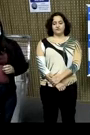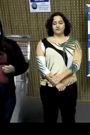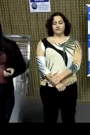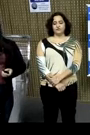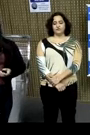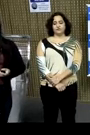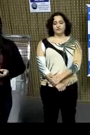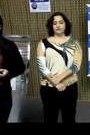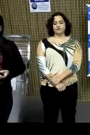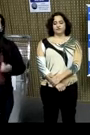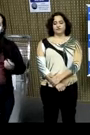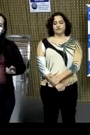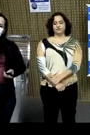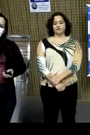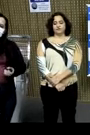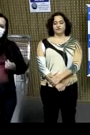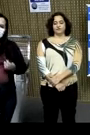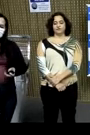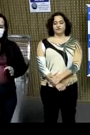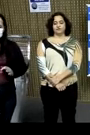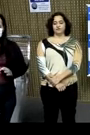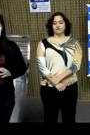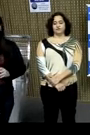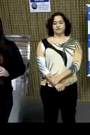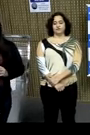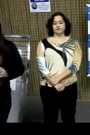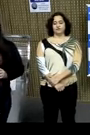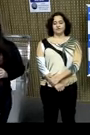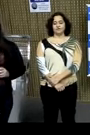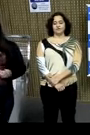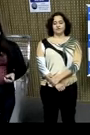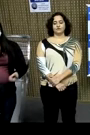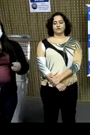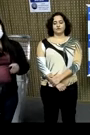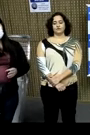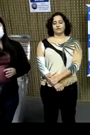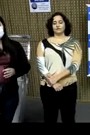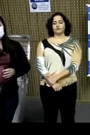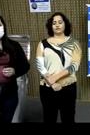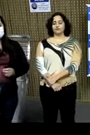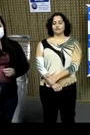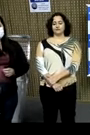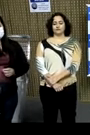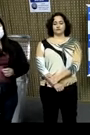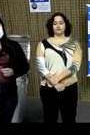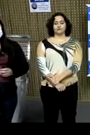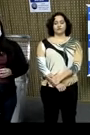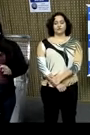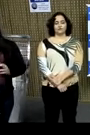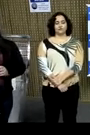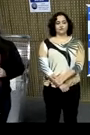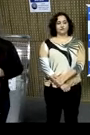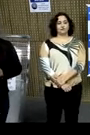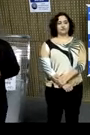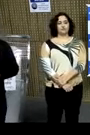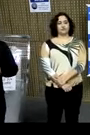Não tivemos óbitos maternos no início de 2020, nem no primeiro semestre de 2021. Em contrapartida, tivemos um número